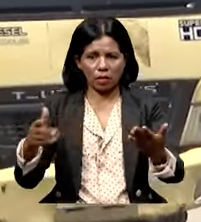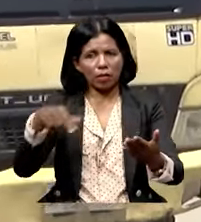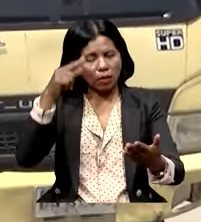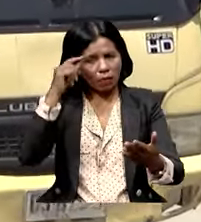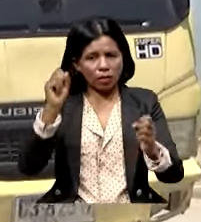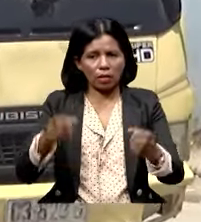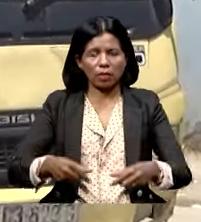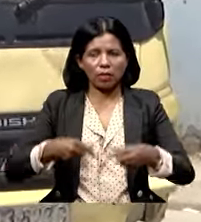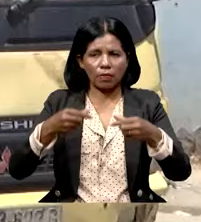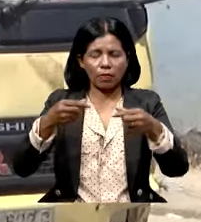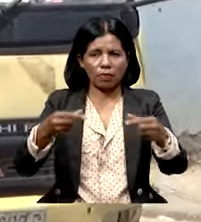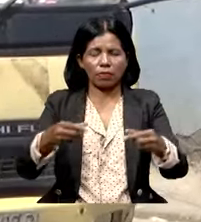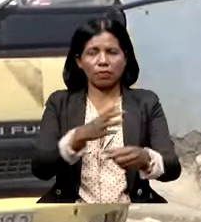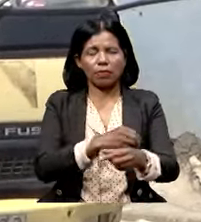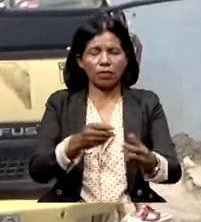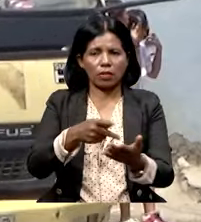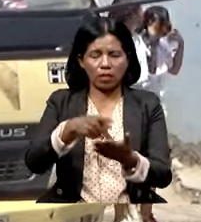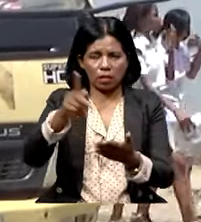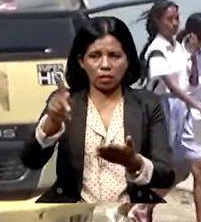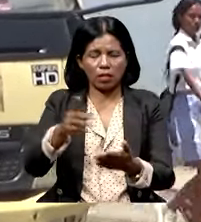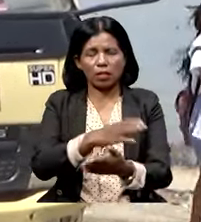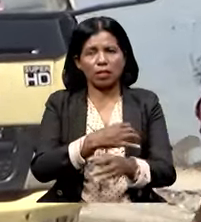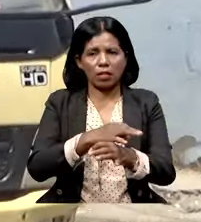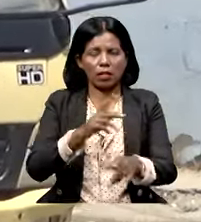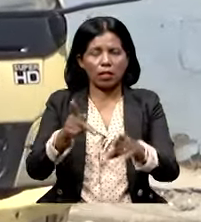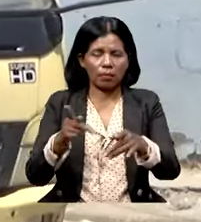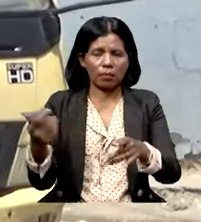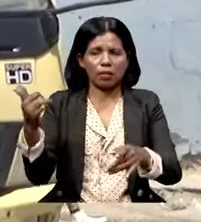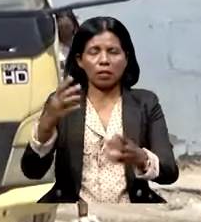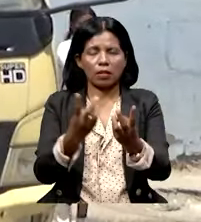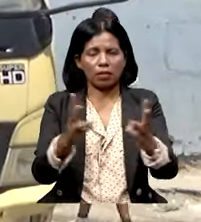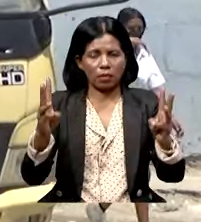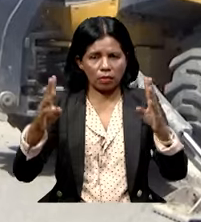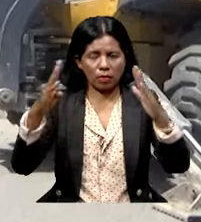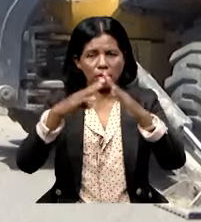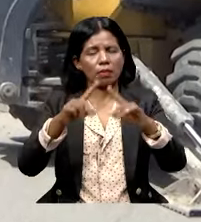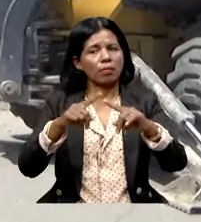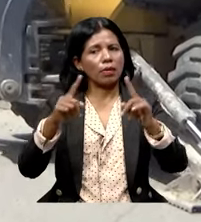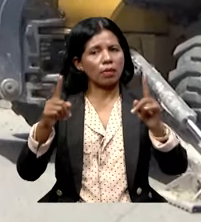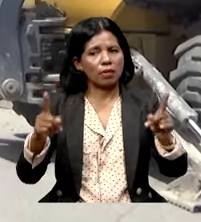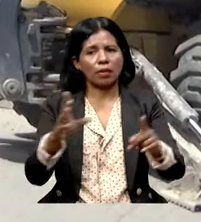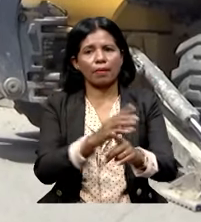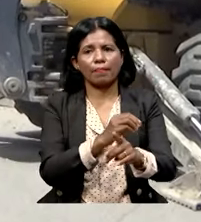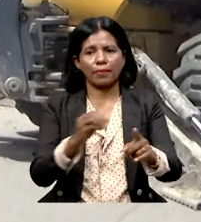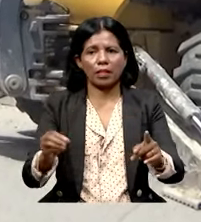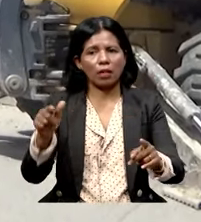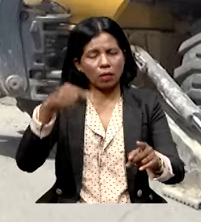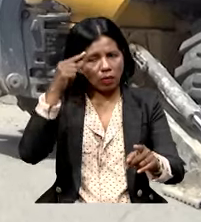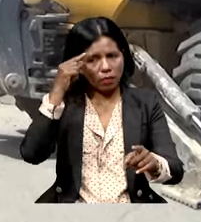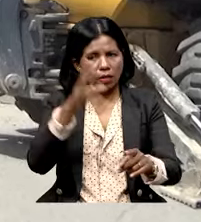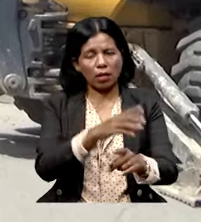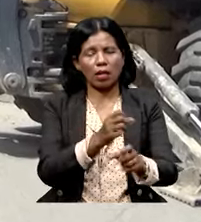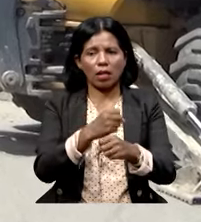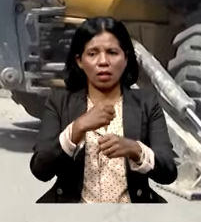tem que fazer uma indemnização ou de bela recupera a comunidade em Amoro no Uma, mas bem indemnização né, o governo foi em